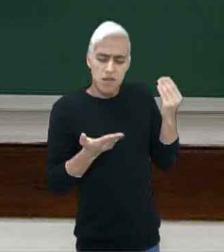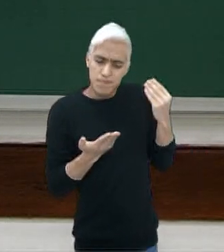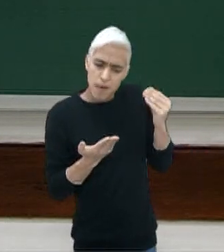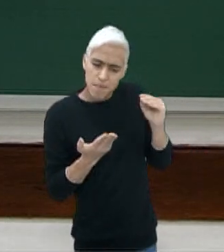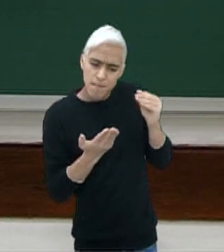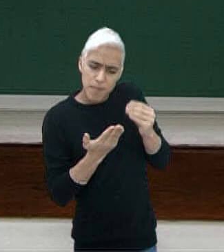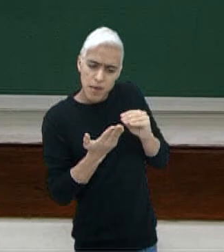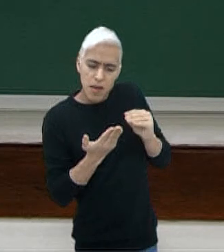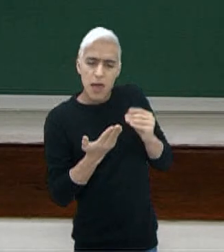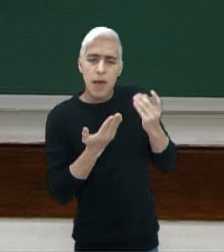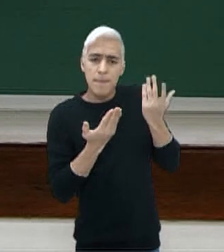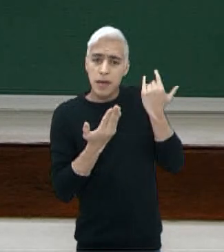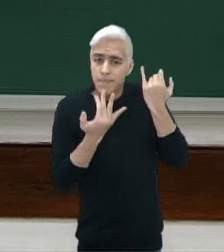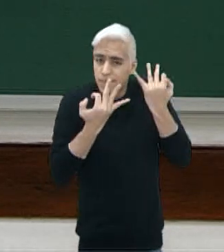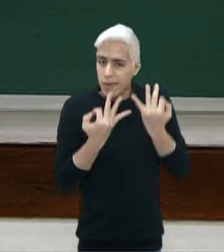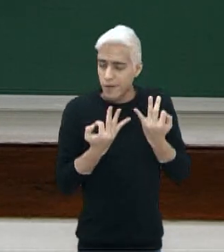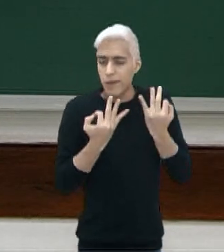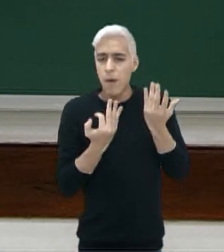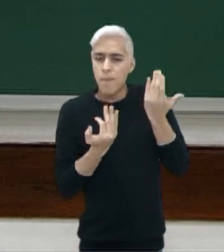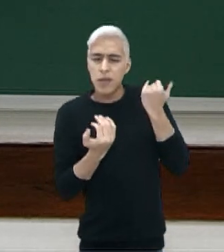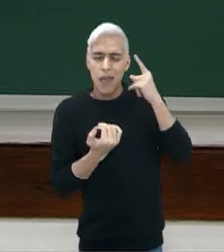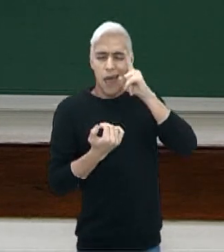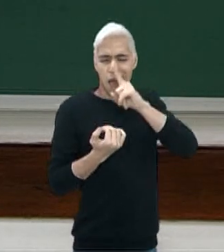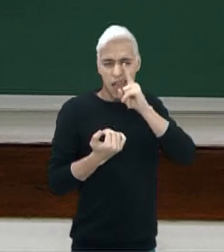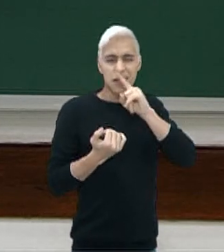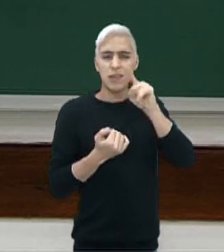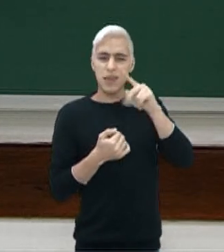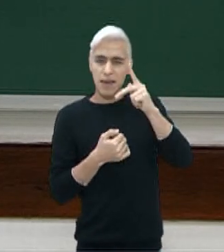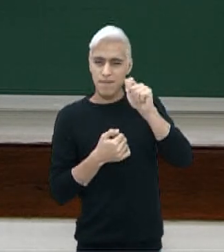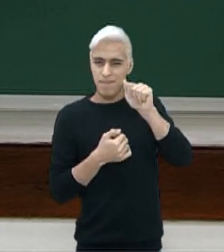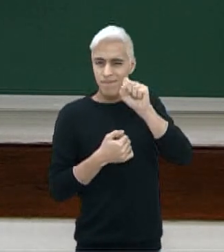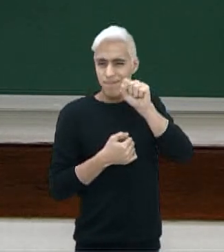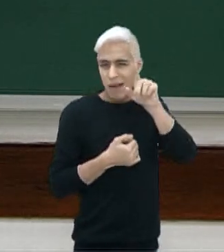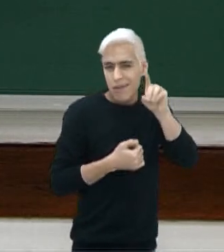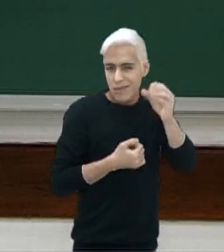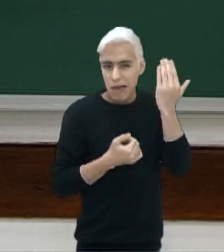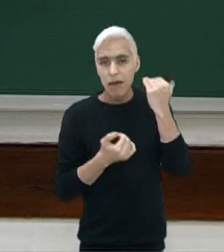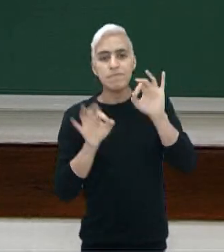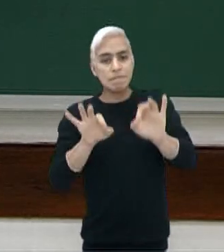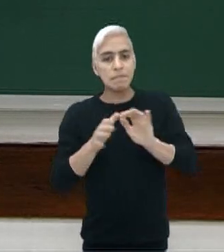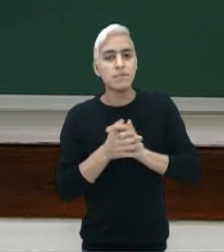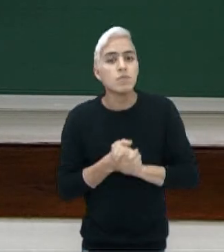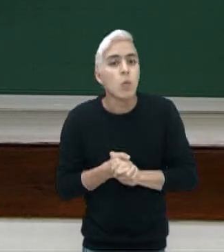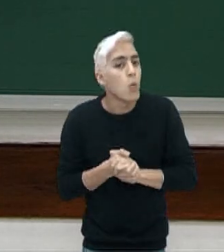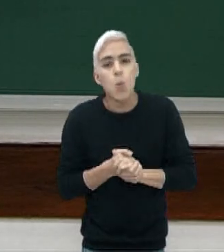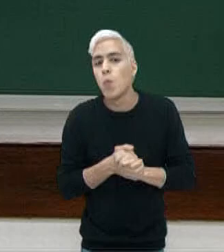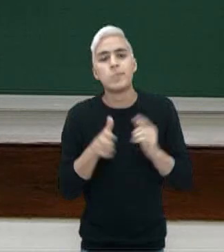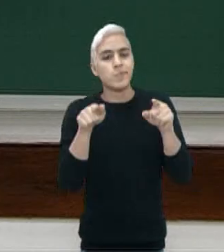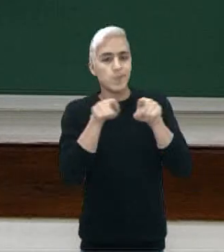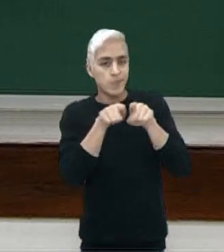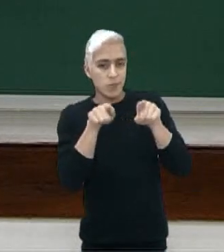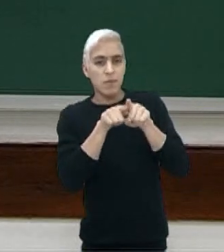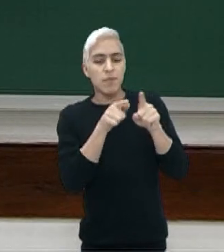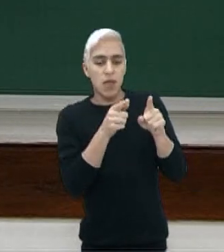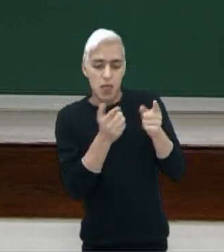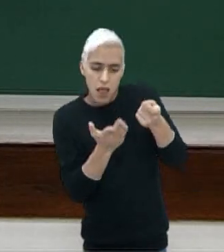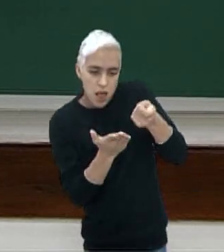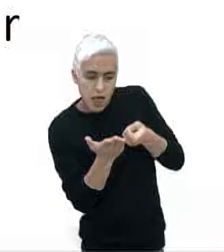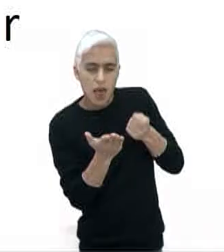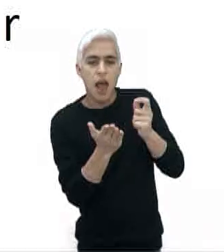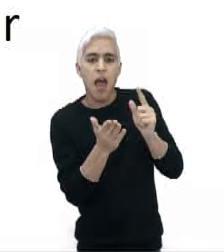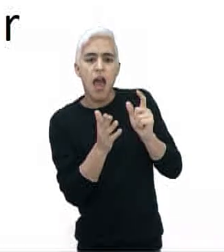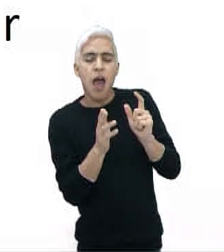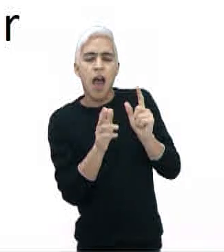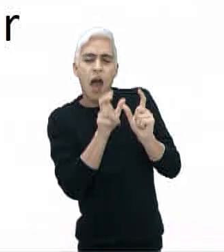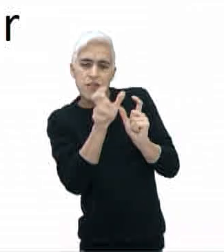né, pretérito perfeito ou pretérito imperfeito, que seria o passado, certo? E também ele trabalha com advérbios. Eu destaquei ali para